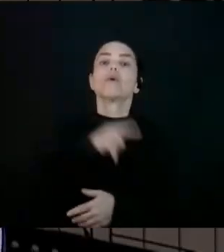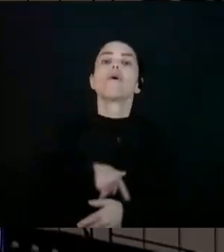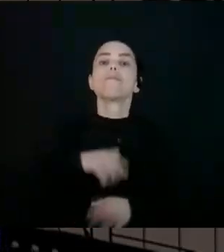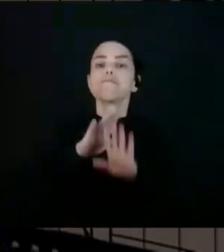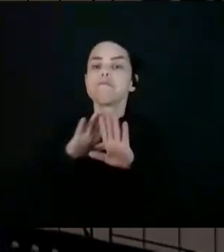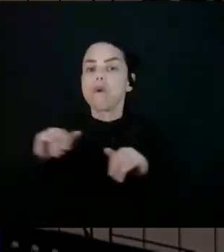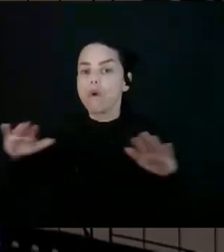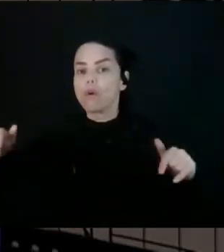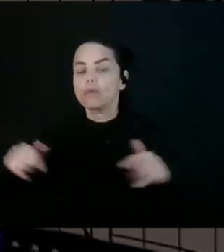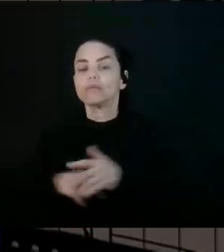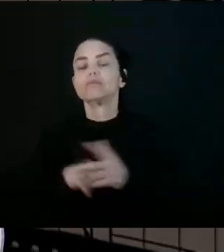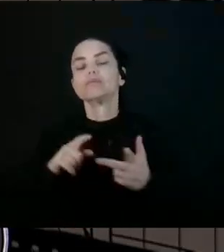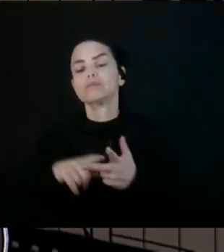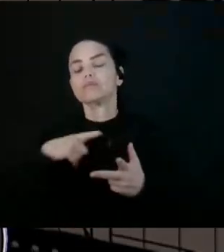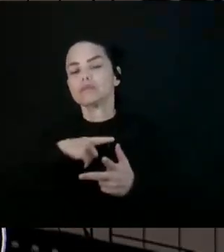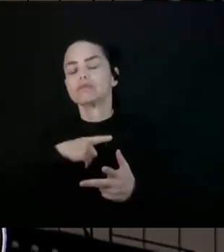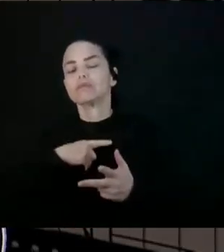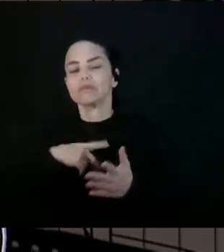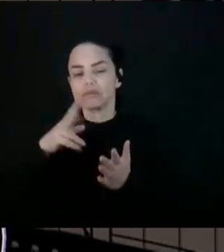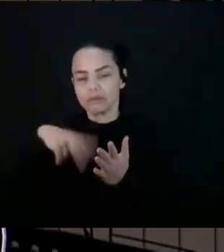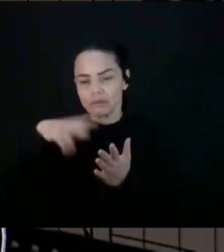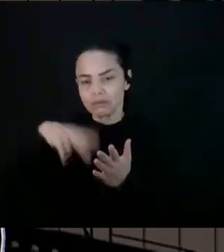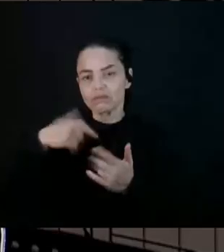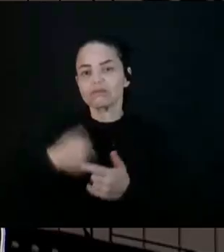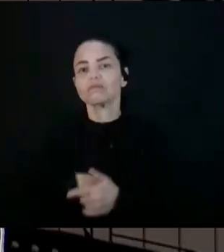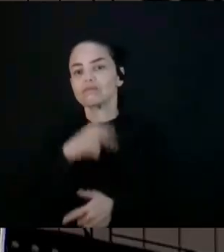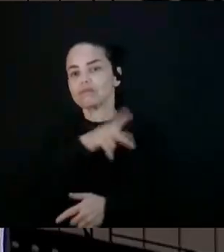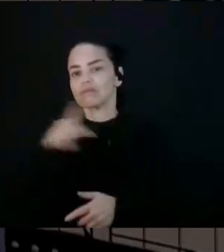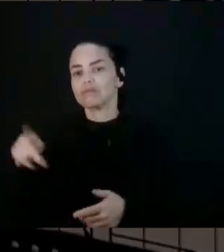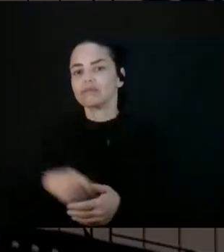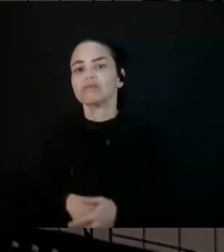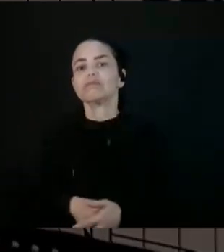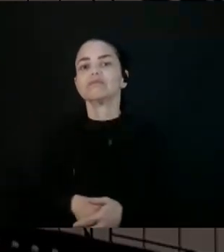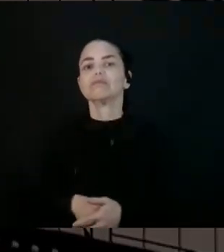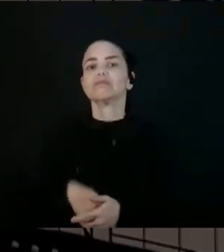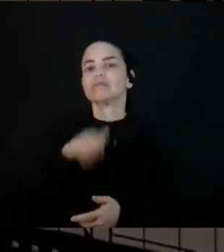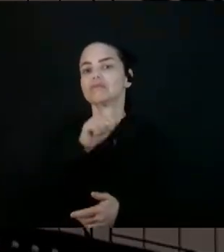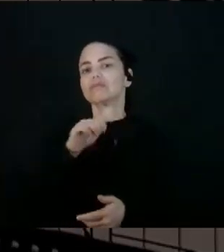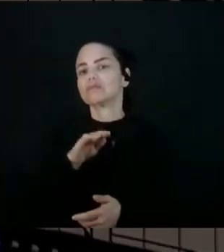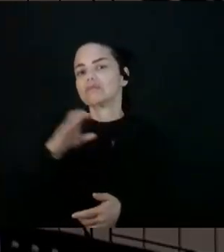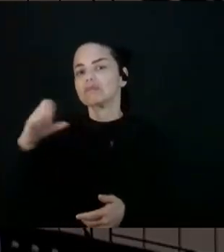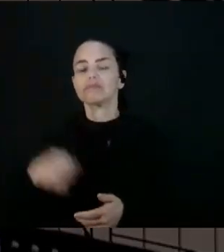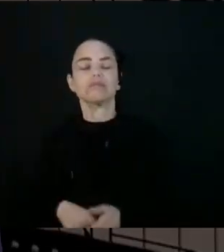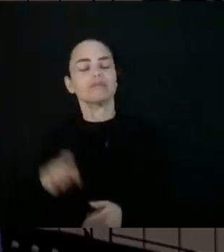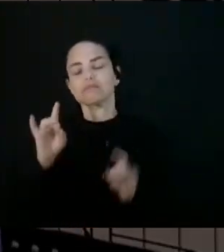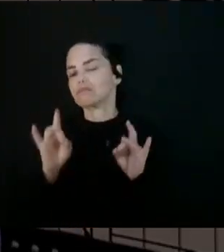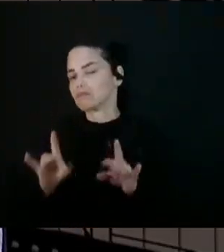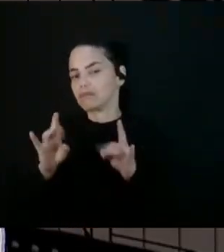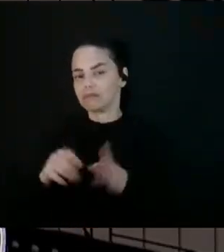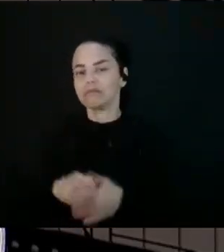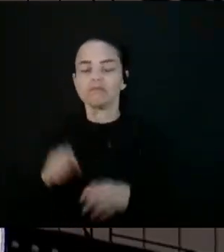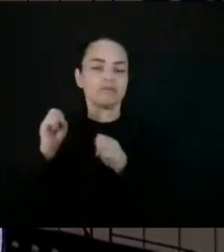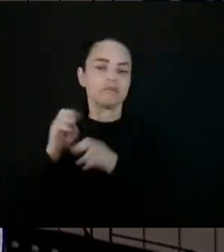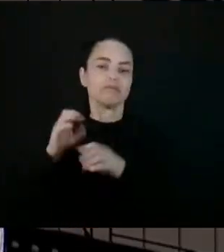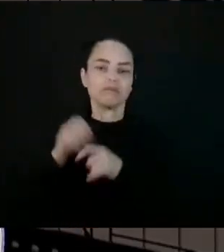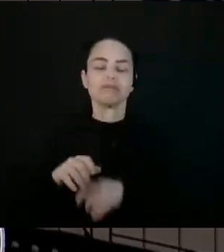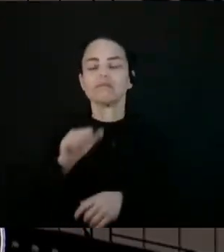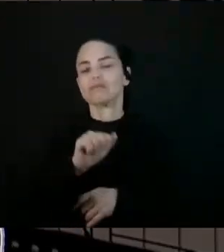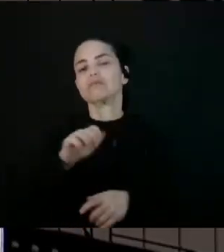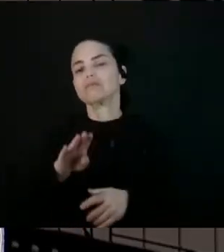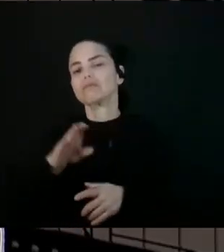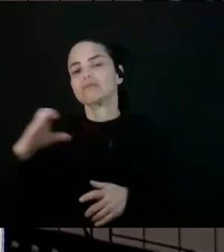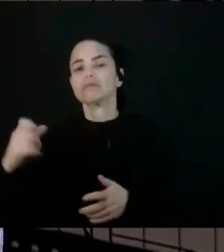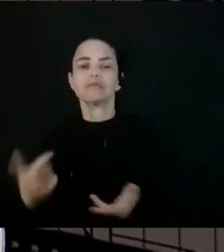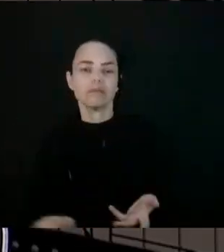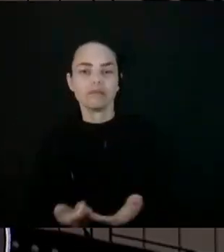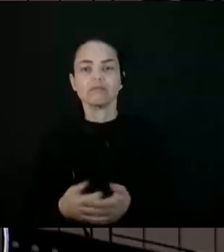ele vai ter a leitura. Eu sou professora da série de alfabetização e não é só ensinar letras e palavras. A alfabetização